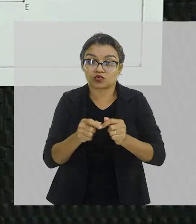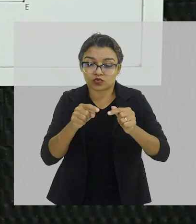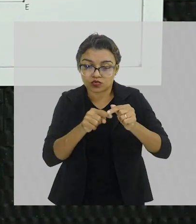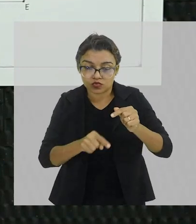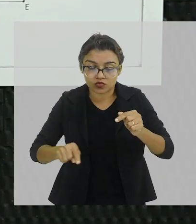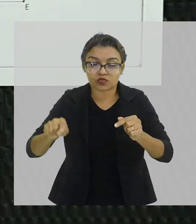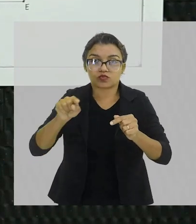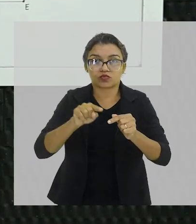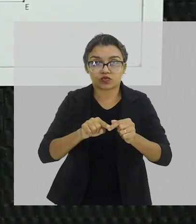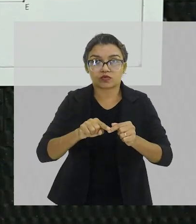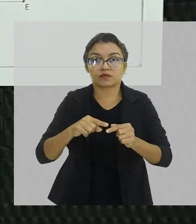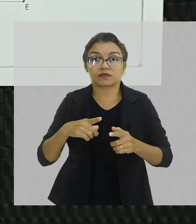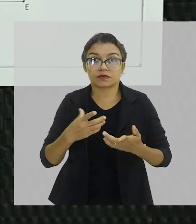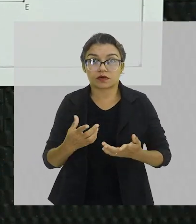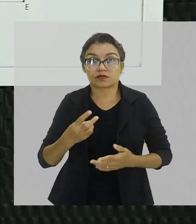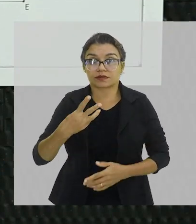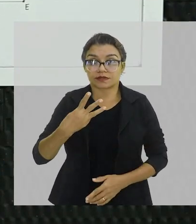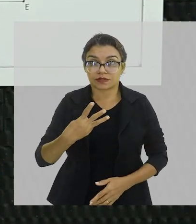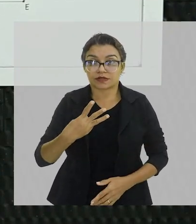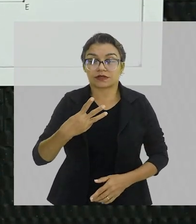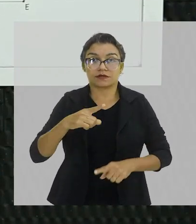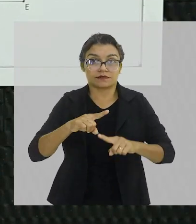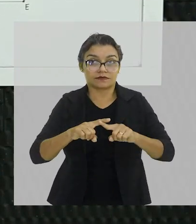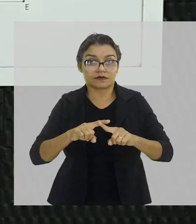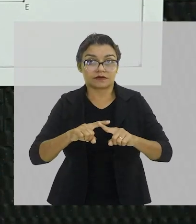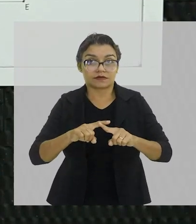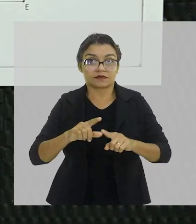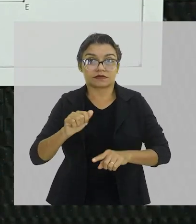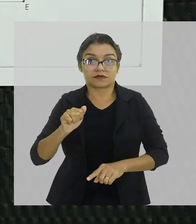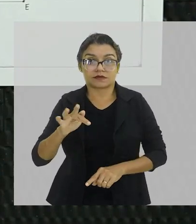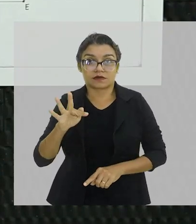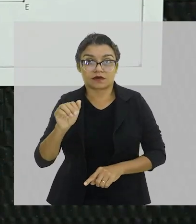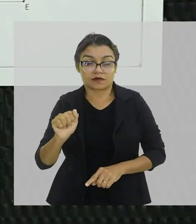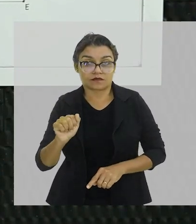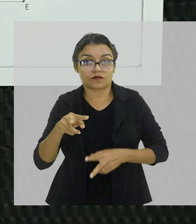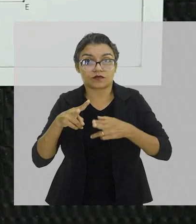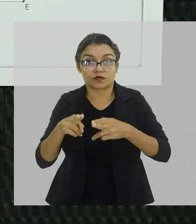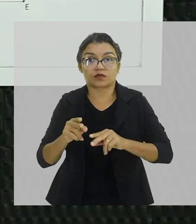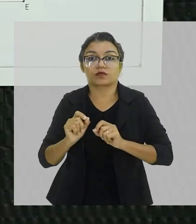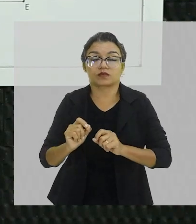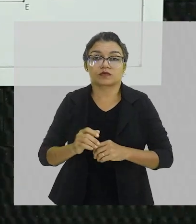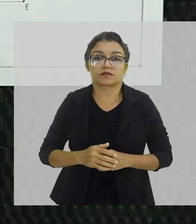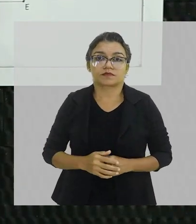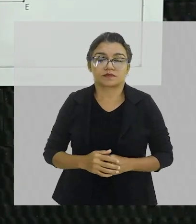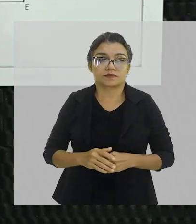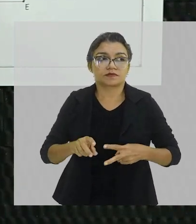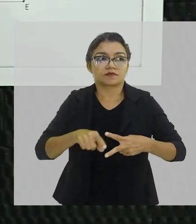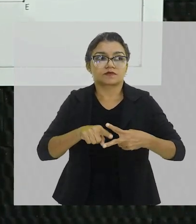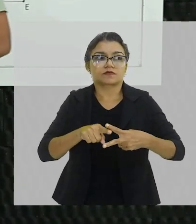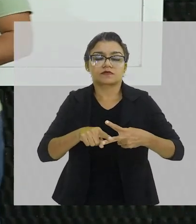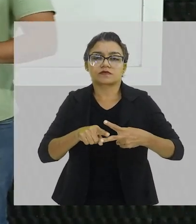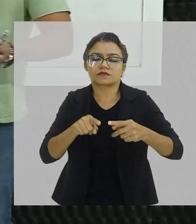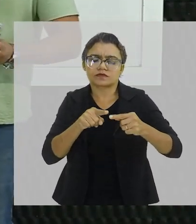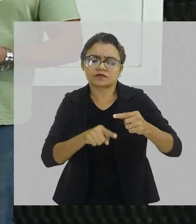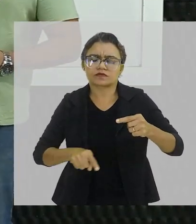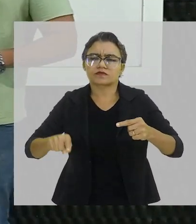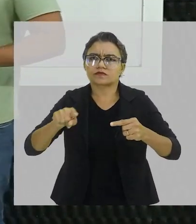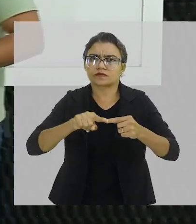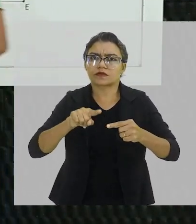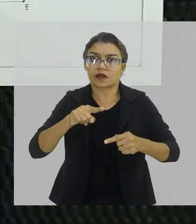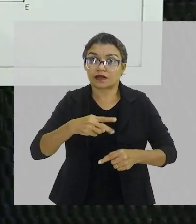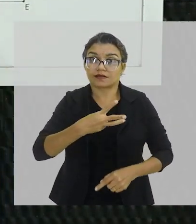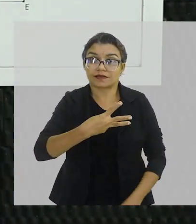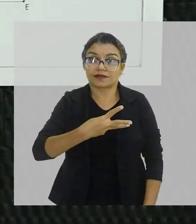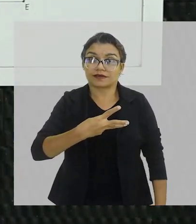alfa, 3 vezes o alfa, é igual... Qual é o ângulo de volta inteira?